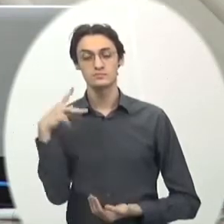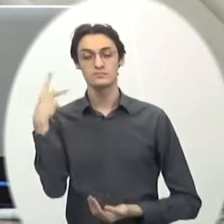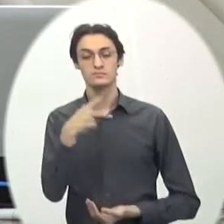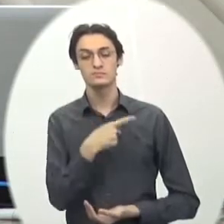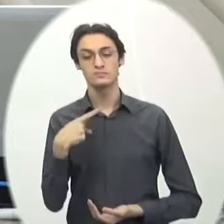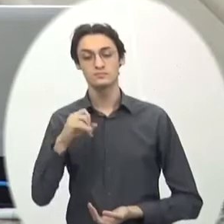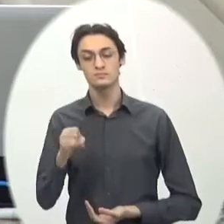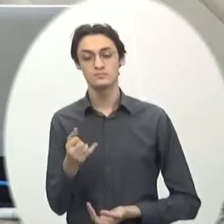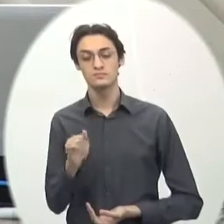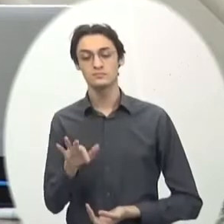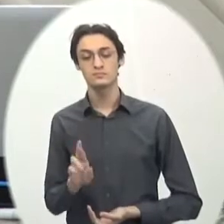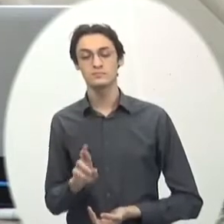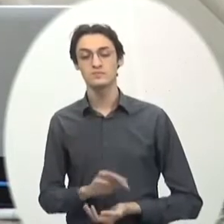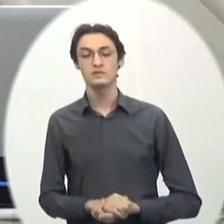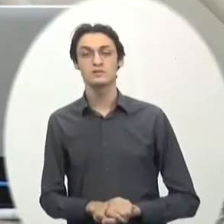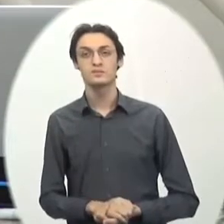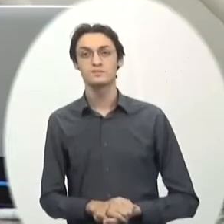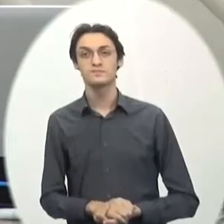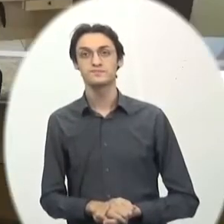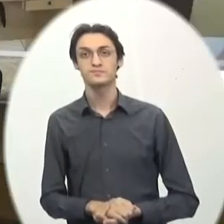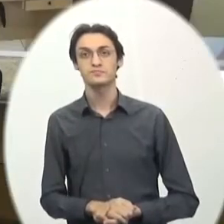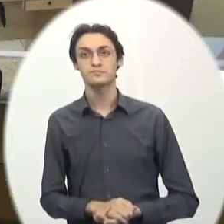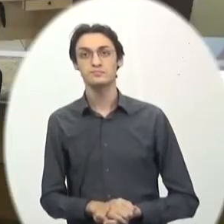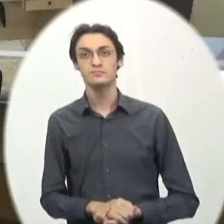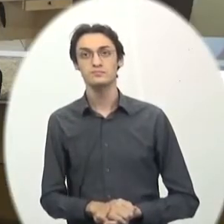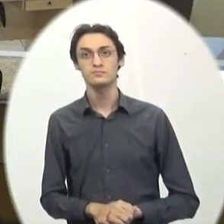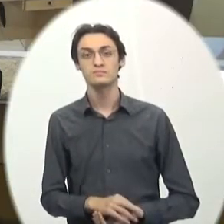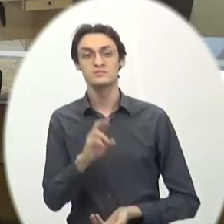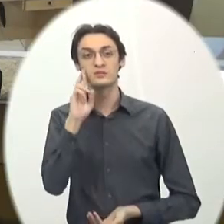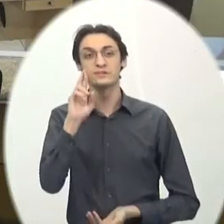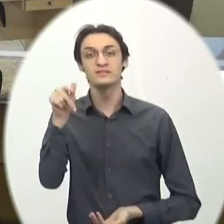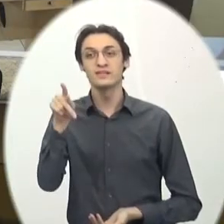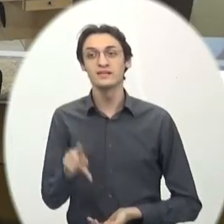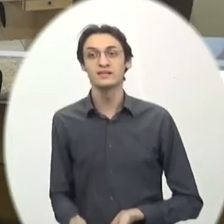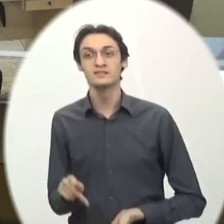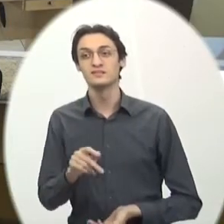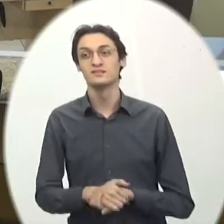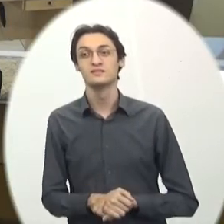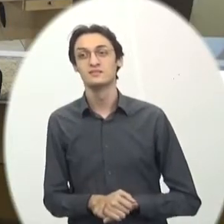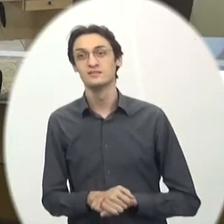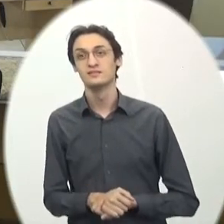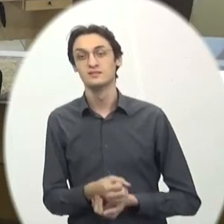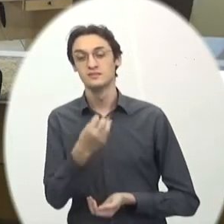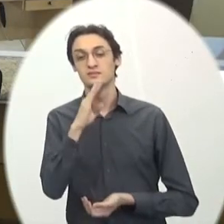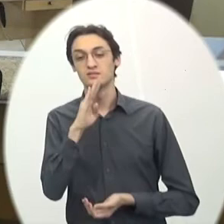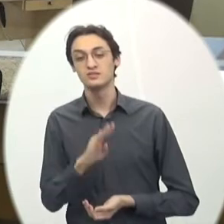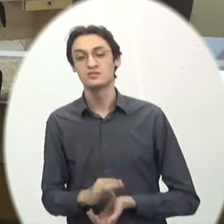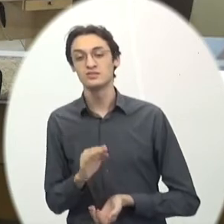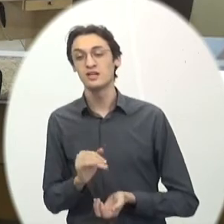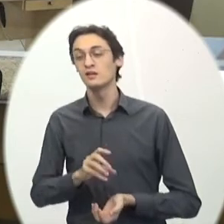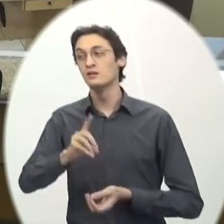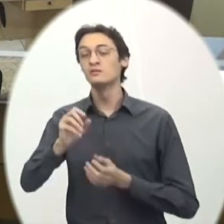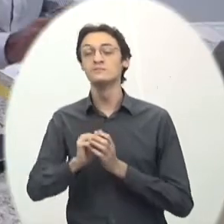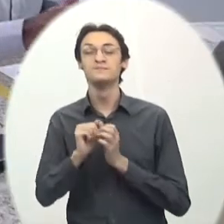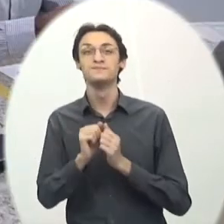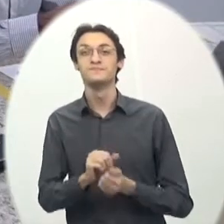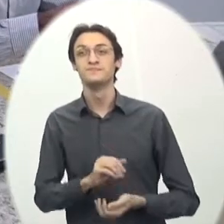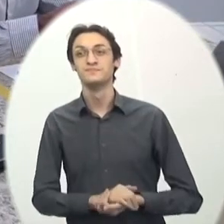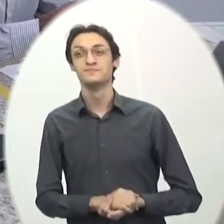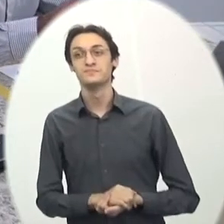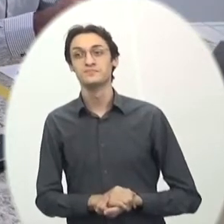o vereador Pastor Jair. Senhor presidente, boa tarde a todos, vereadores.